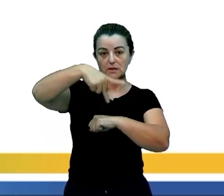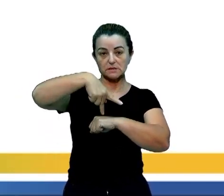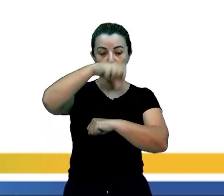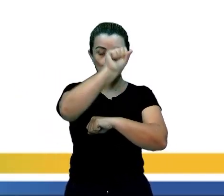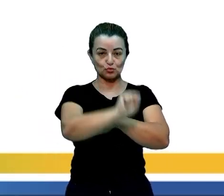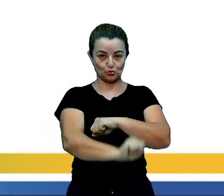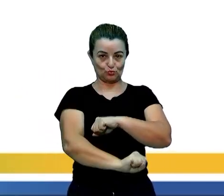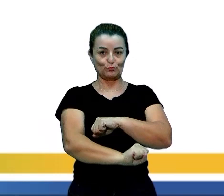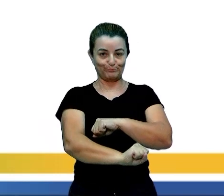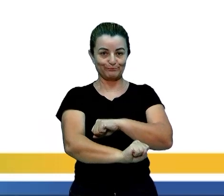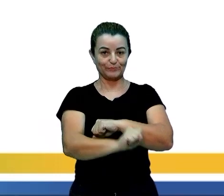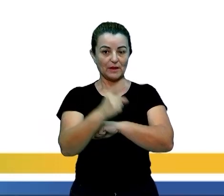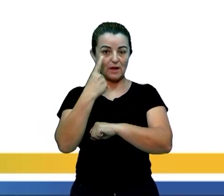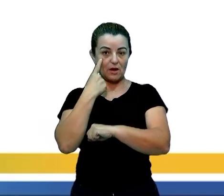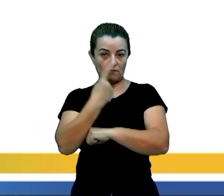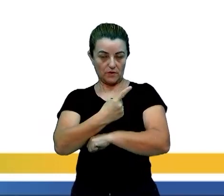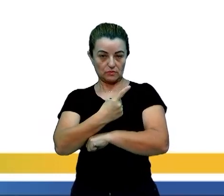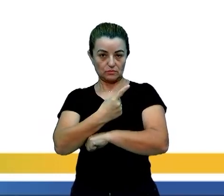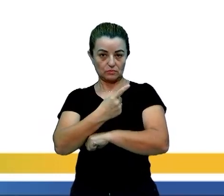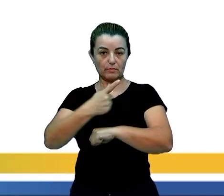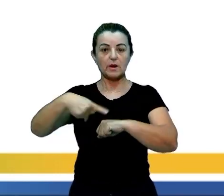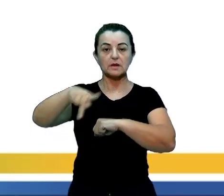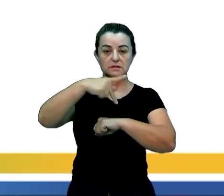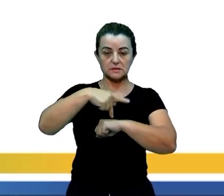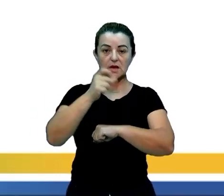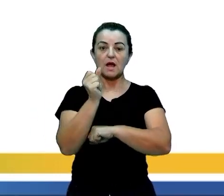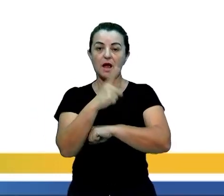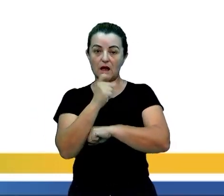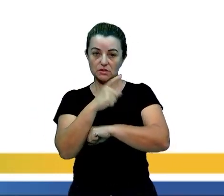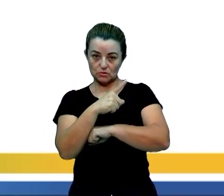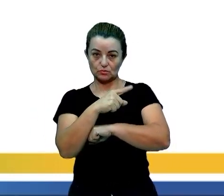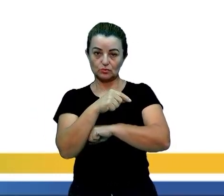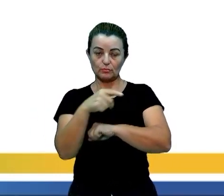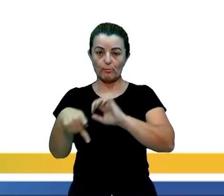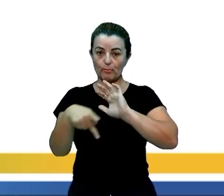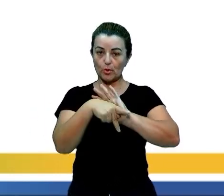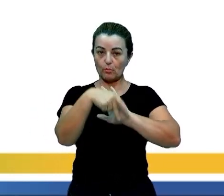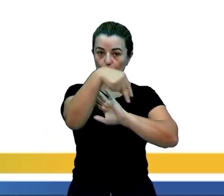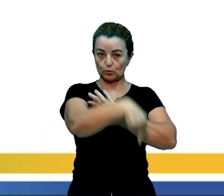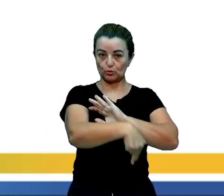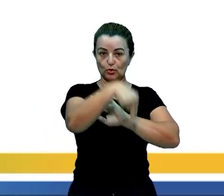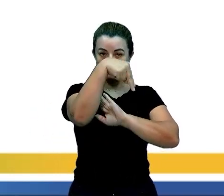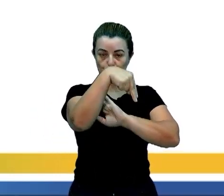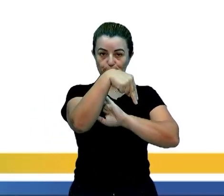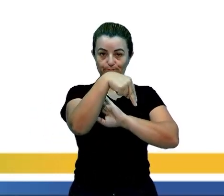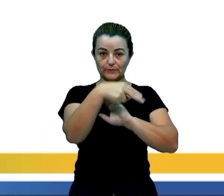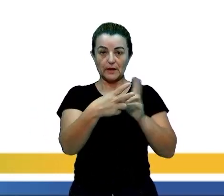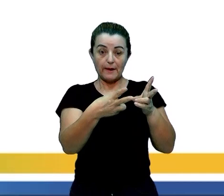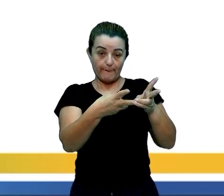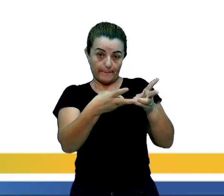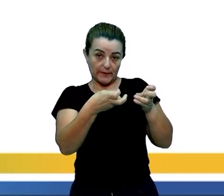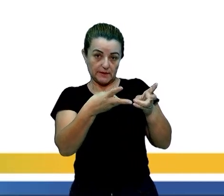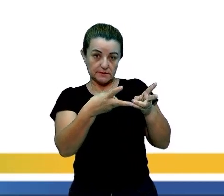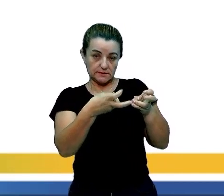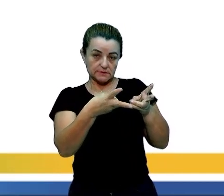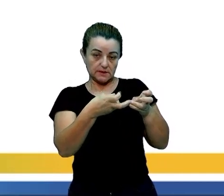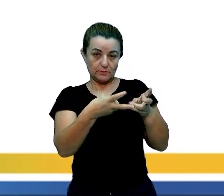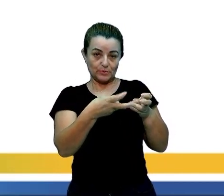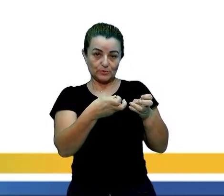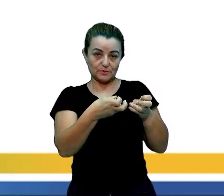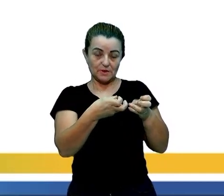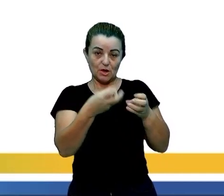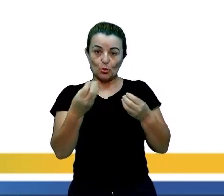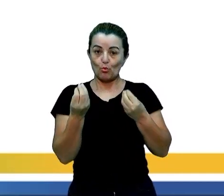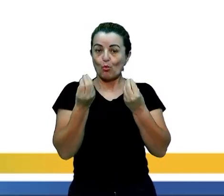aí no nosso mapa. Os países azuis são os países desenvolvidos do norte. Percebam que essa configuração ela não